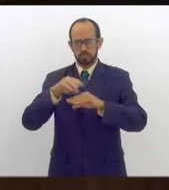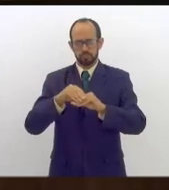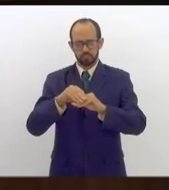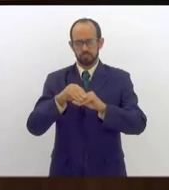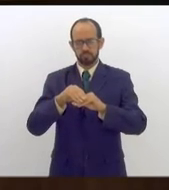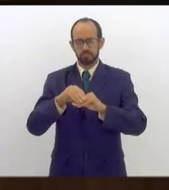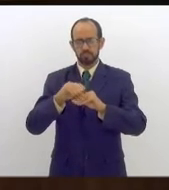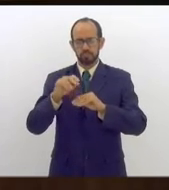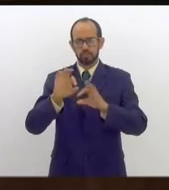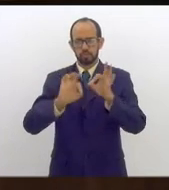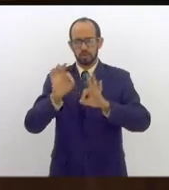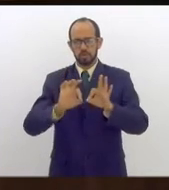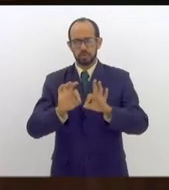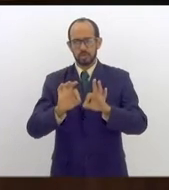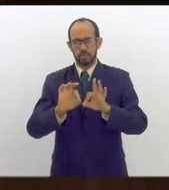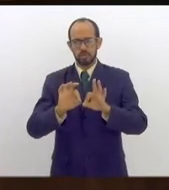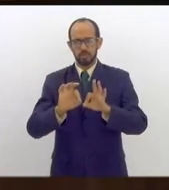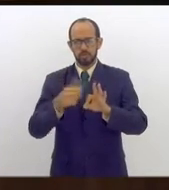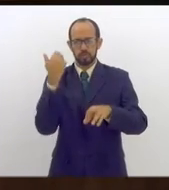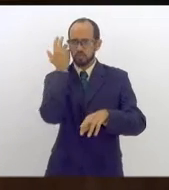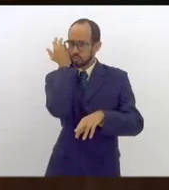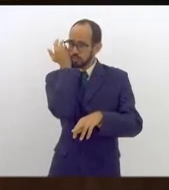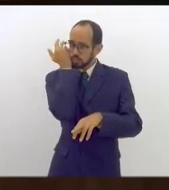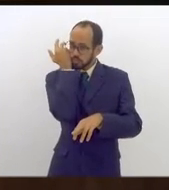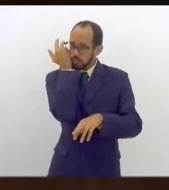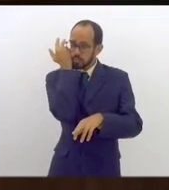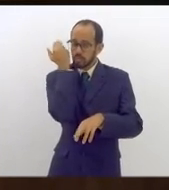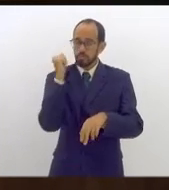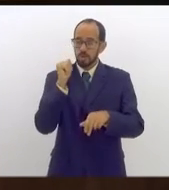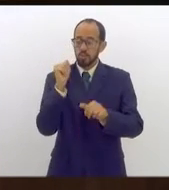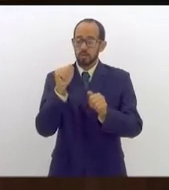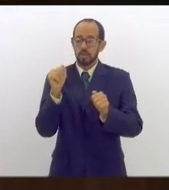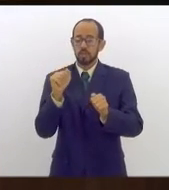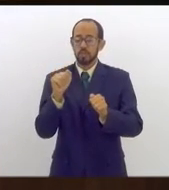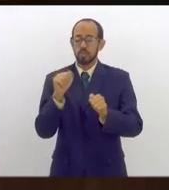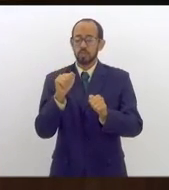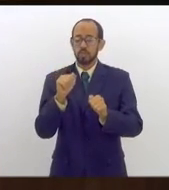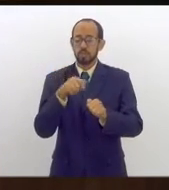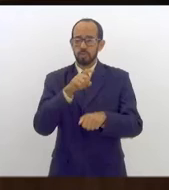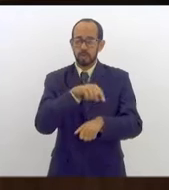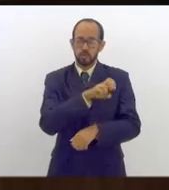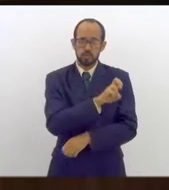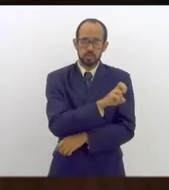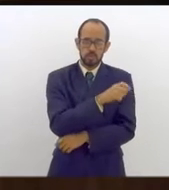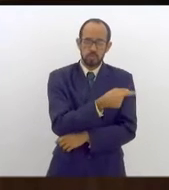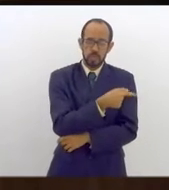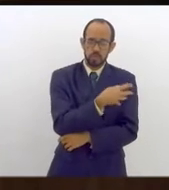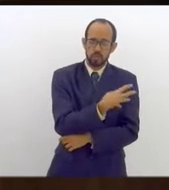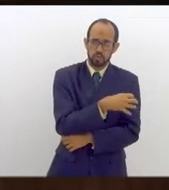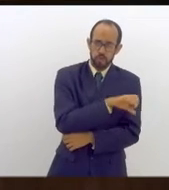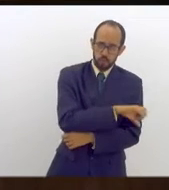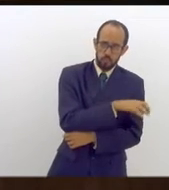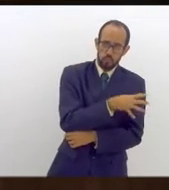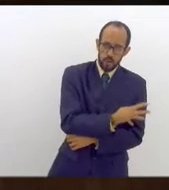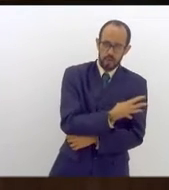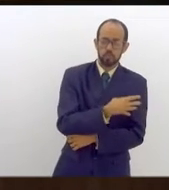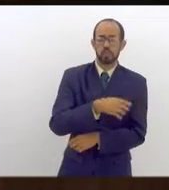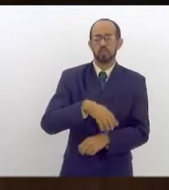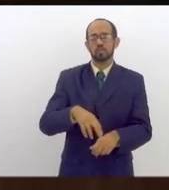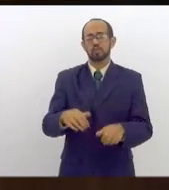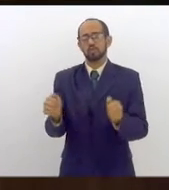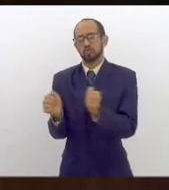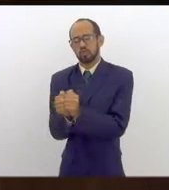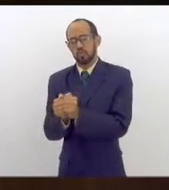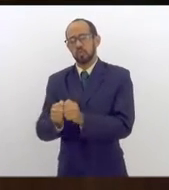do projeto do deputado Eliomar Coelho, que é o 5794 de 22,